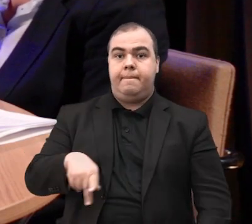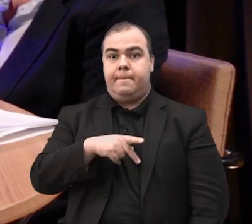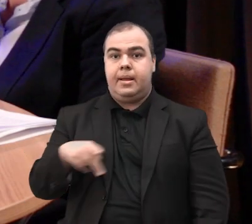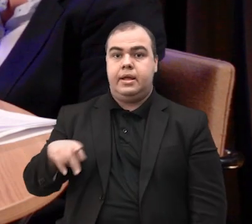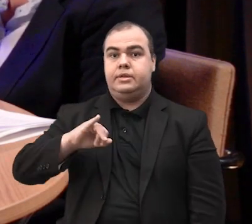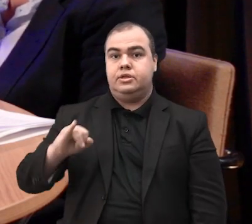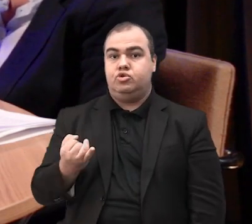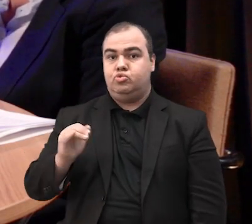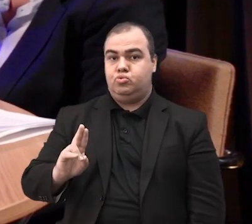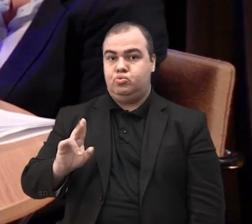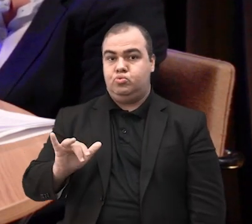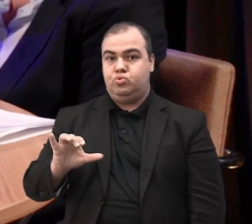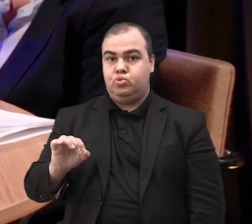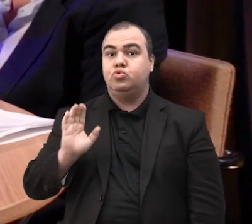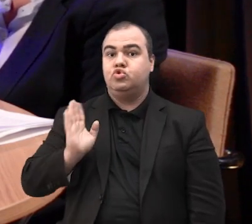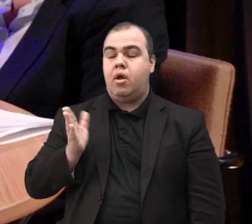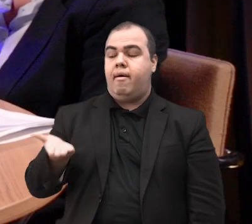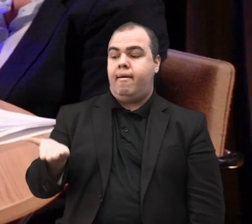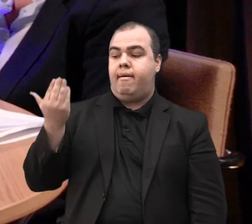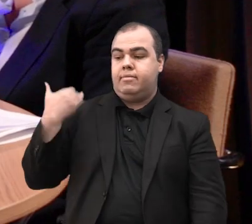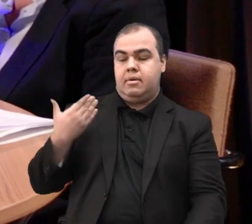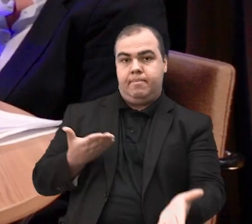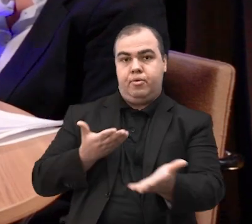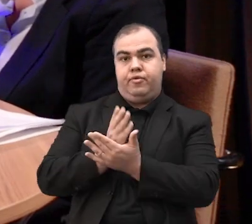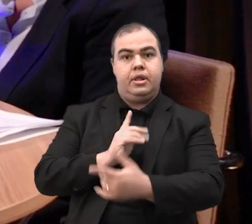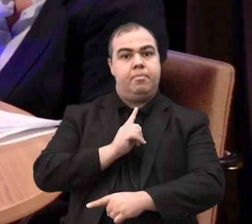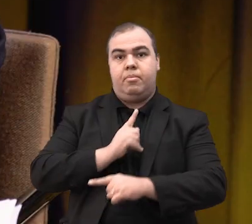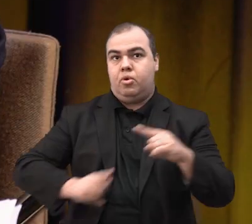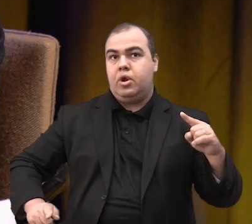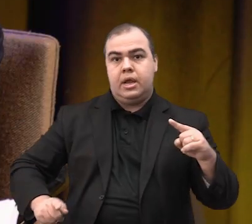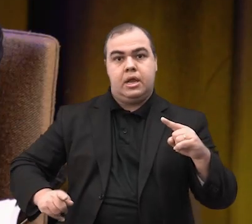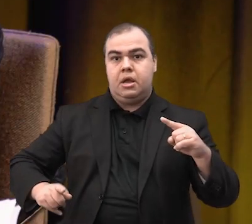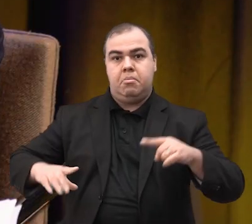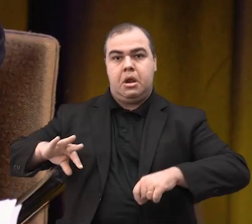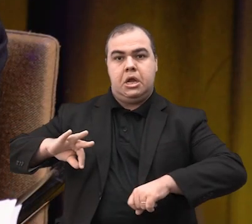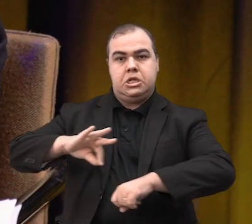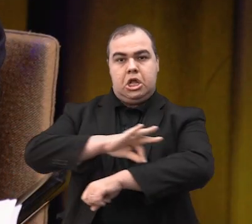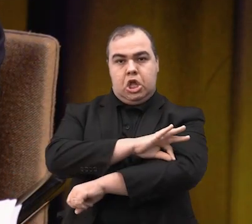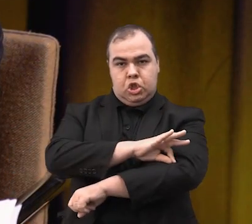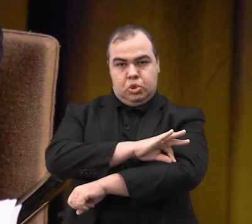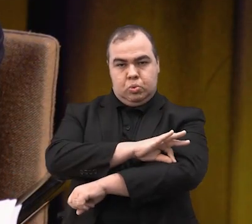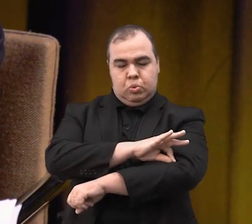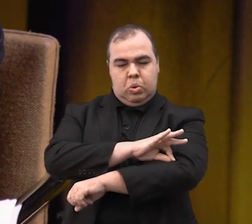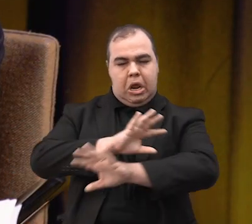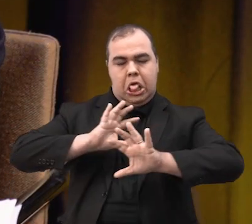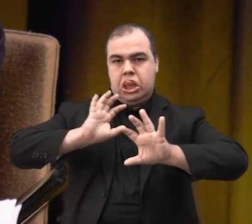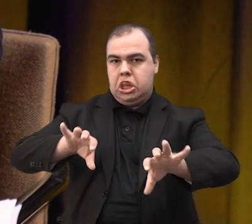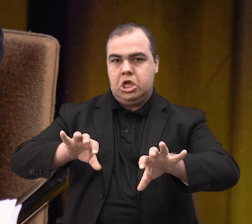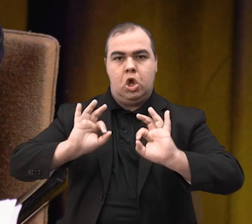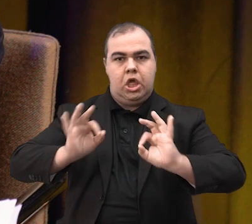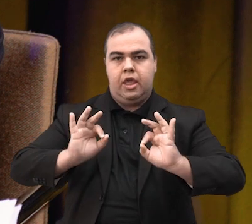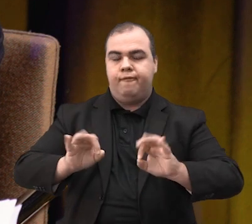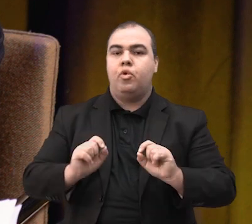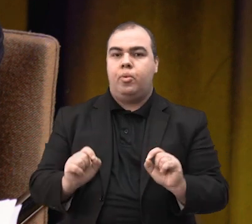Júlio era uma lei que já havia sido aprovada é uma lei que proíbe arquitetura hostil né O que que é arquitetura hostil